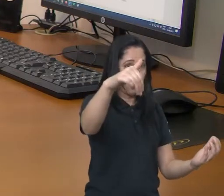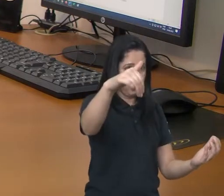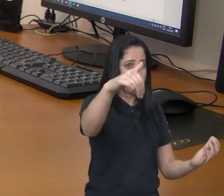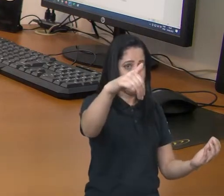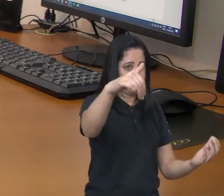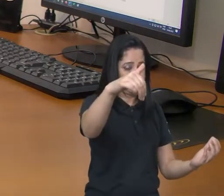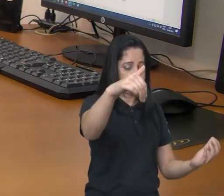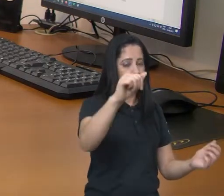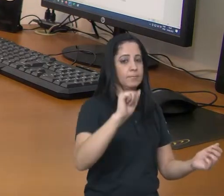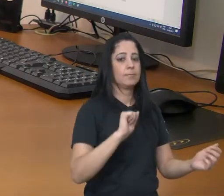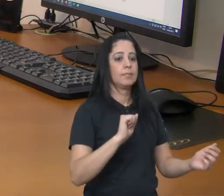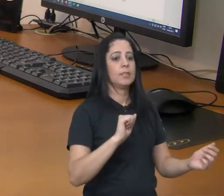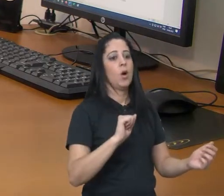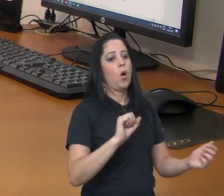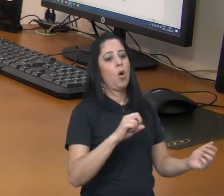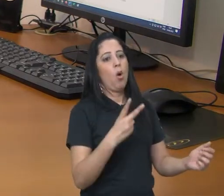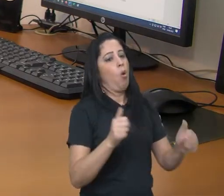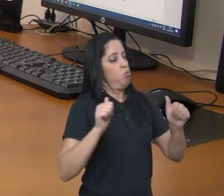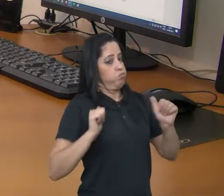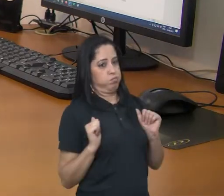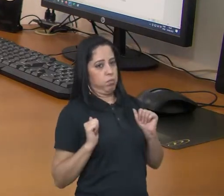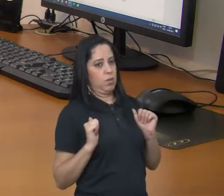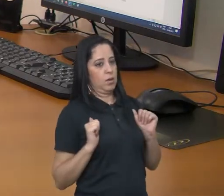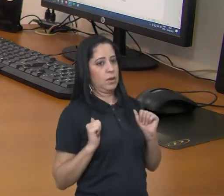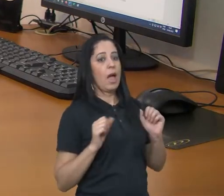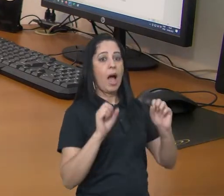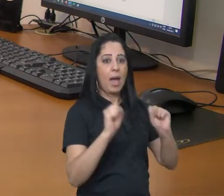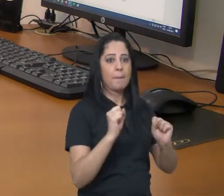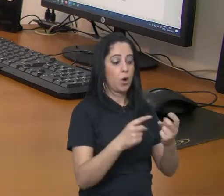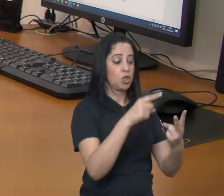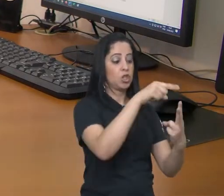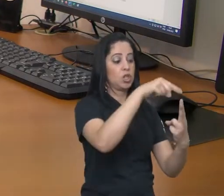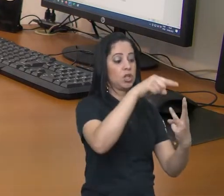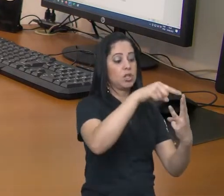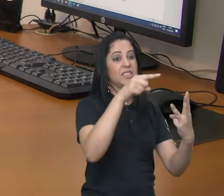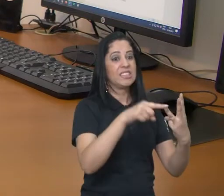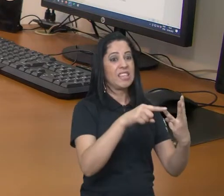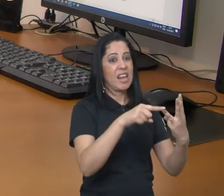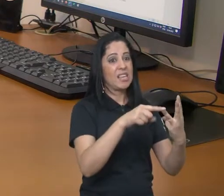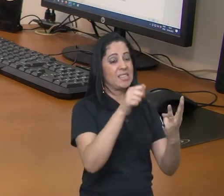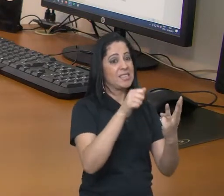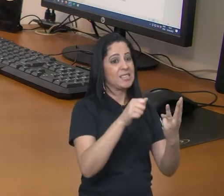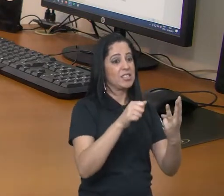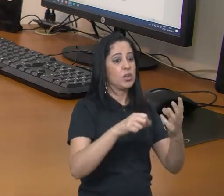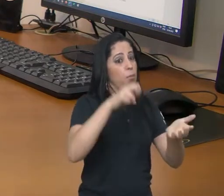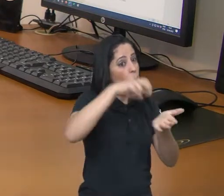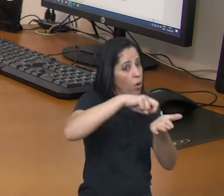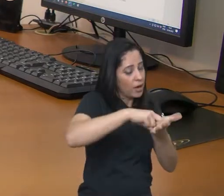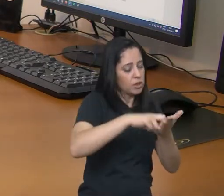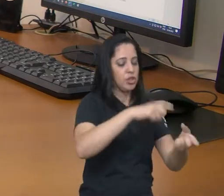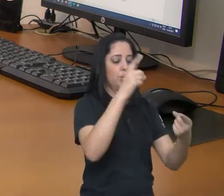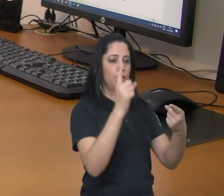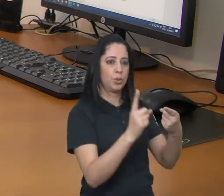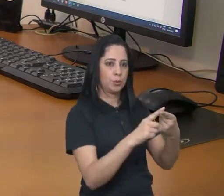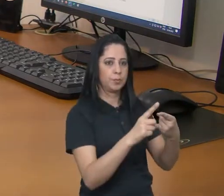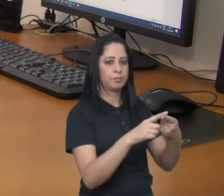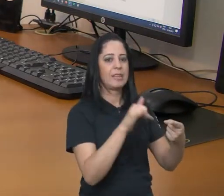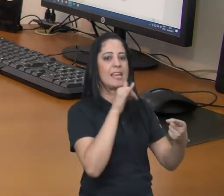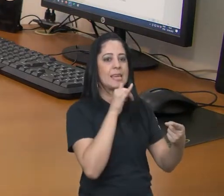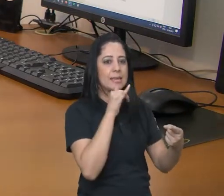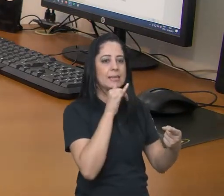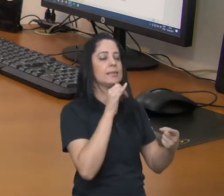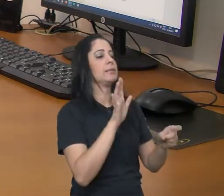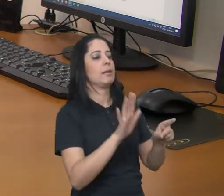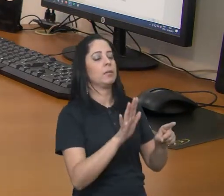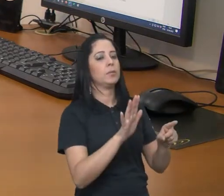culposamente, tá? Ou dolosamente no ambiente, ela pode ser sujeita a 3 tipos de penas diferentes. Ou